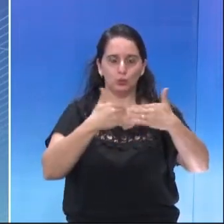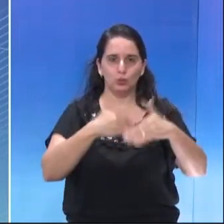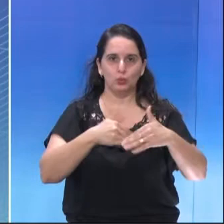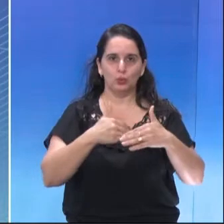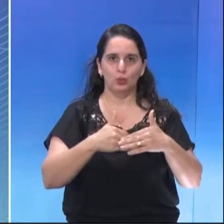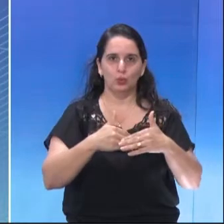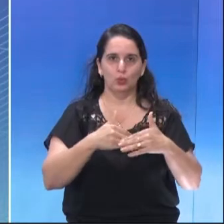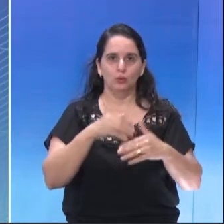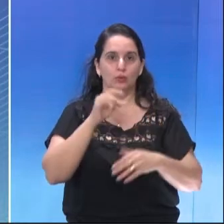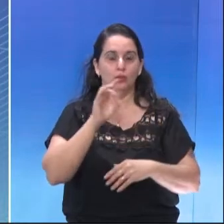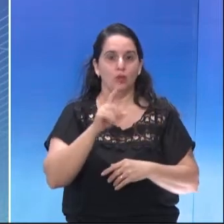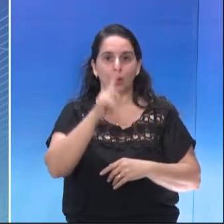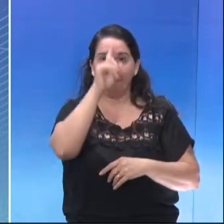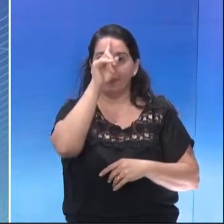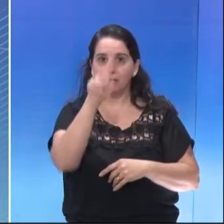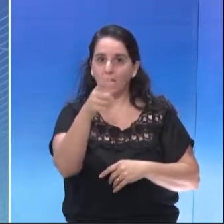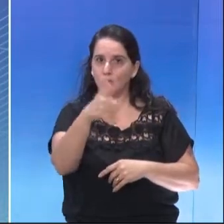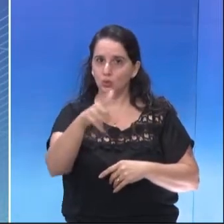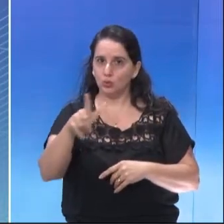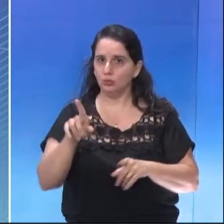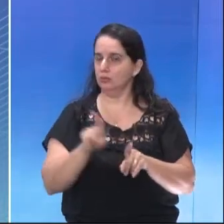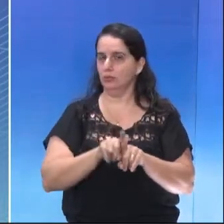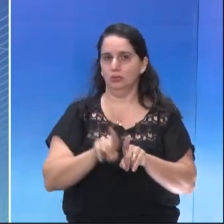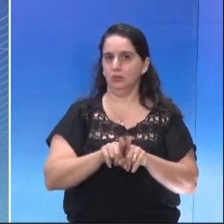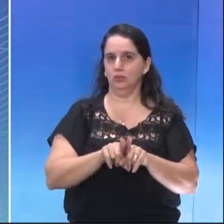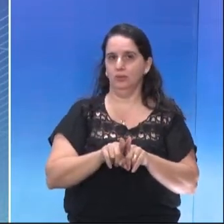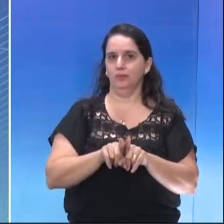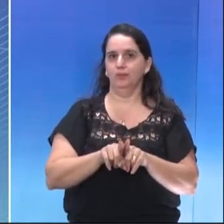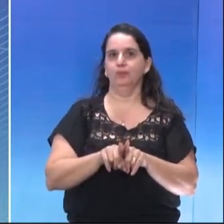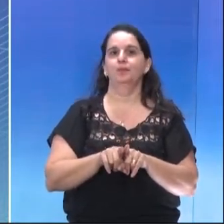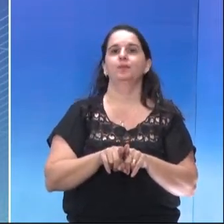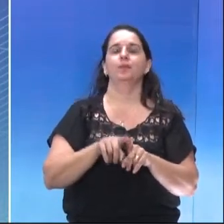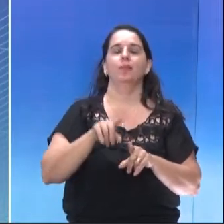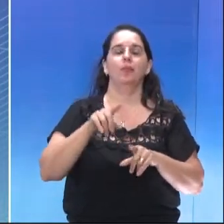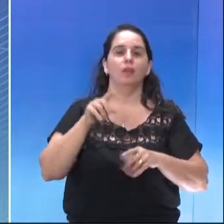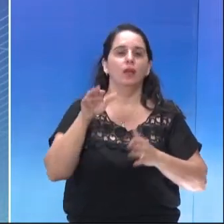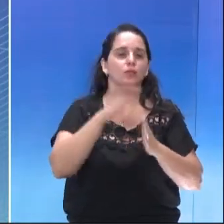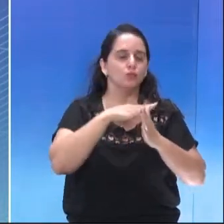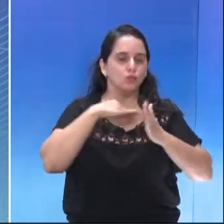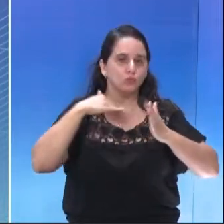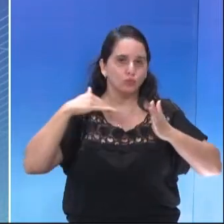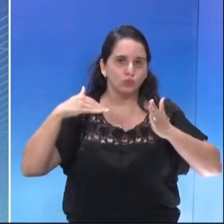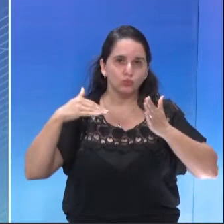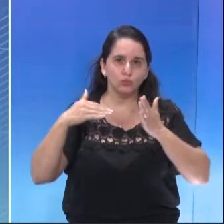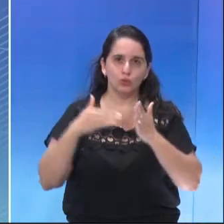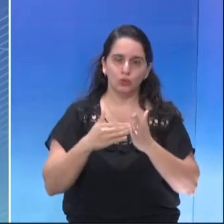só na conta dos outros. Principalmente do que mais acontece.